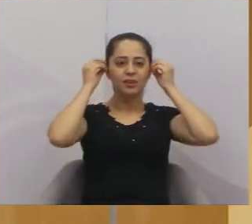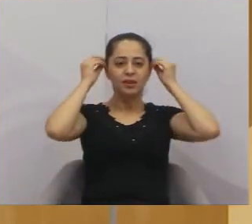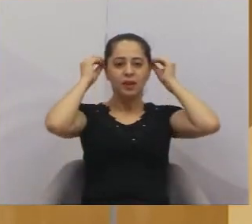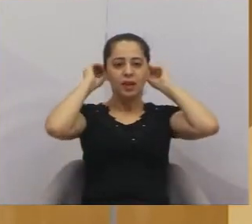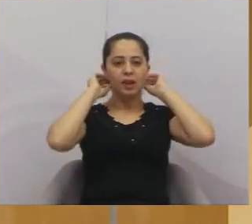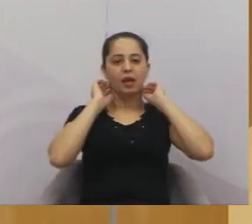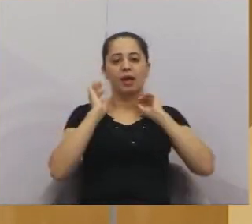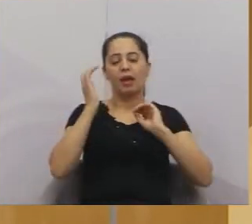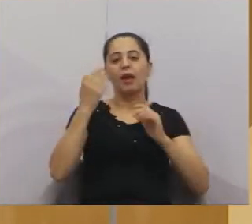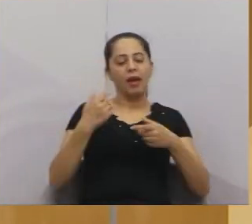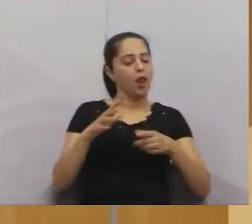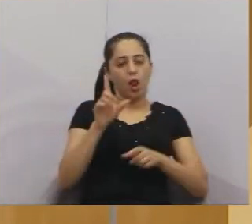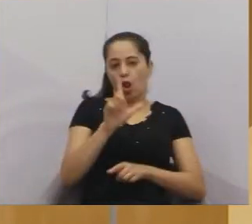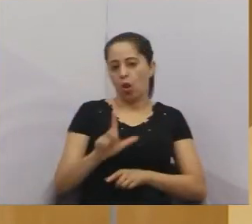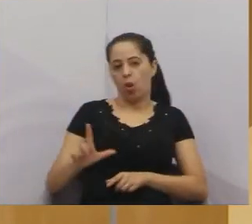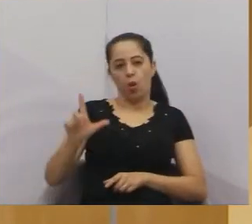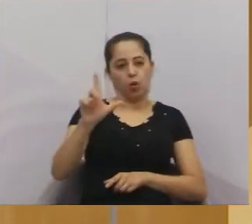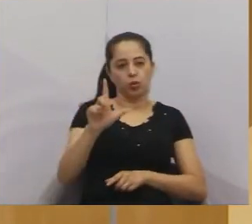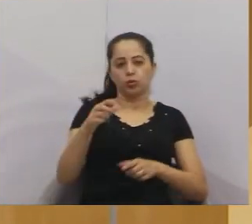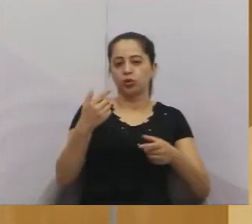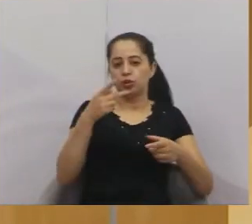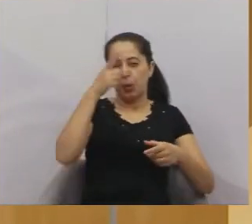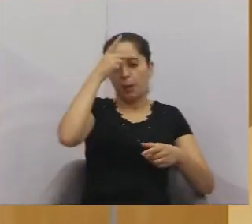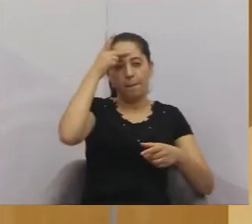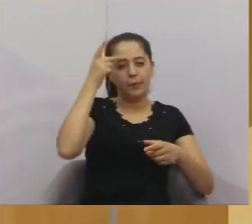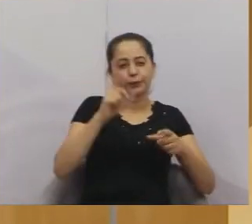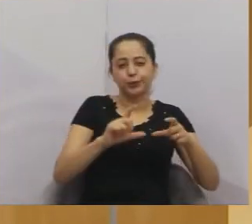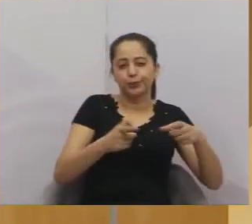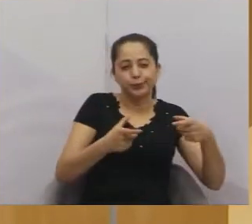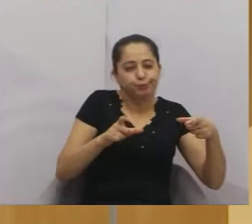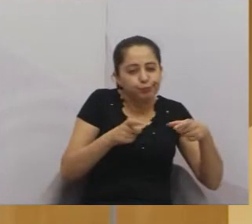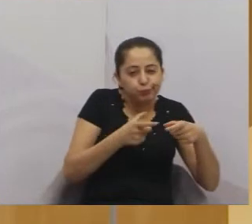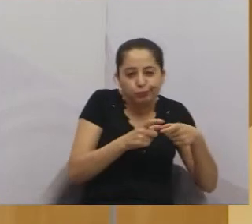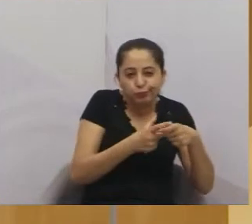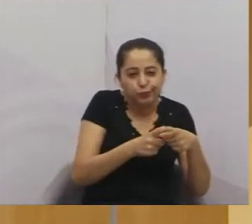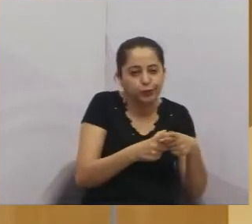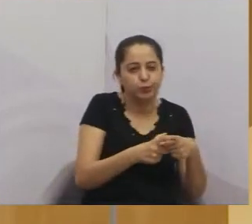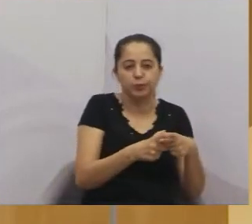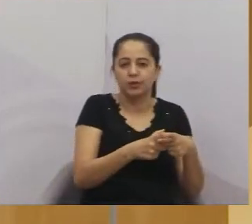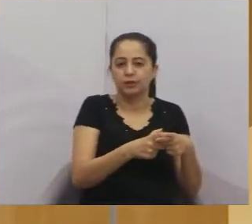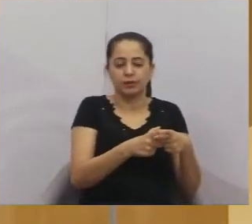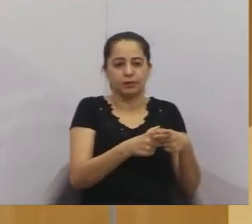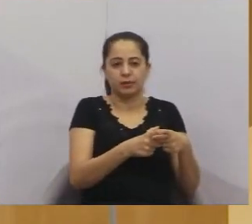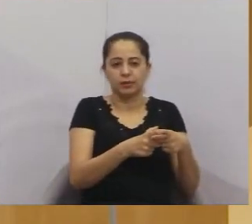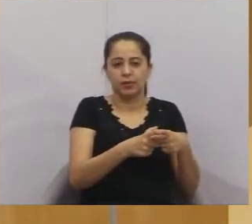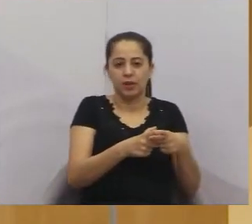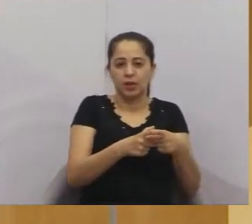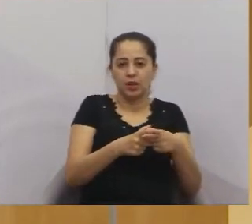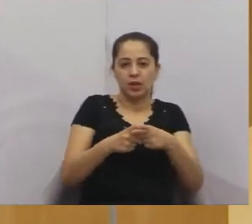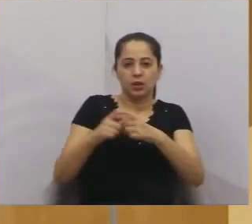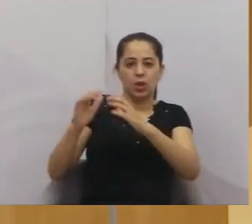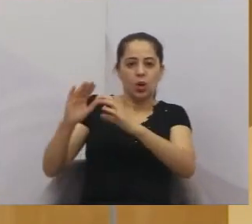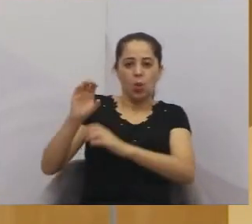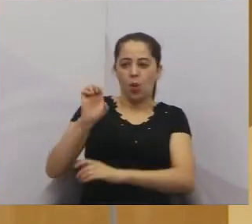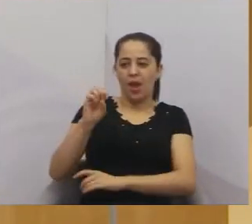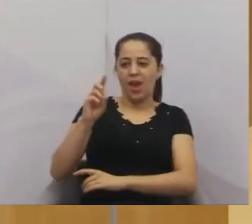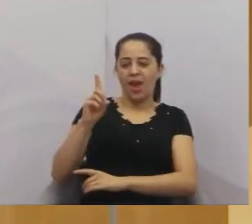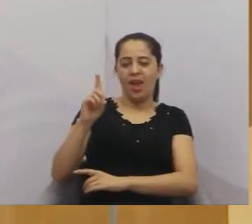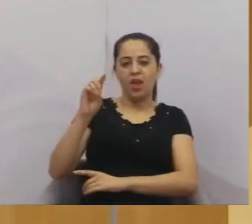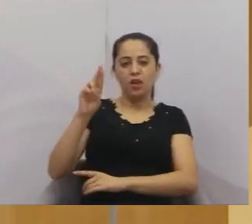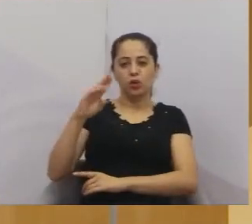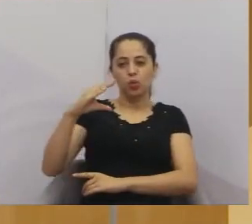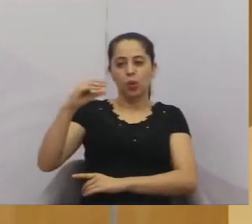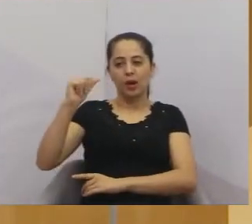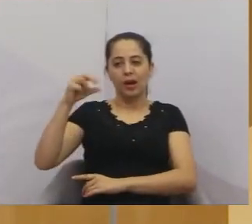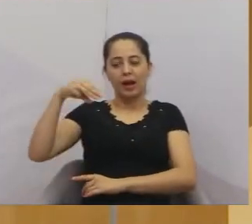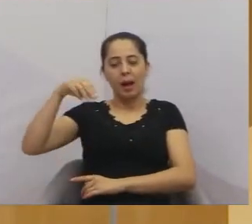pequena parcela da população que age desse jeito, e acabaram colocando fogo, atirando fogo numa sala